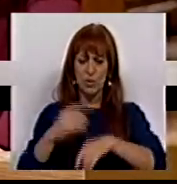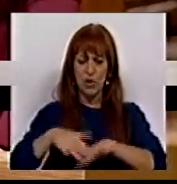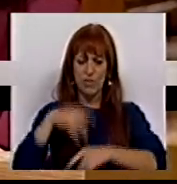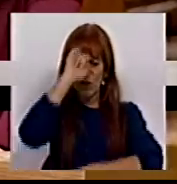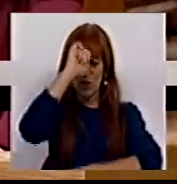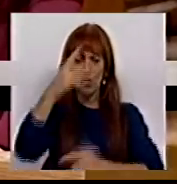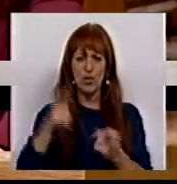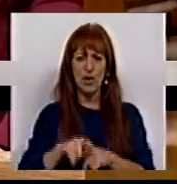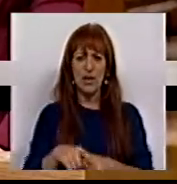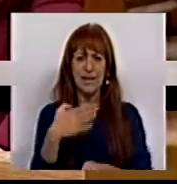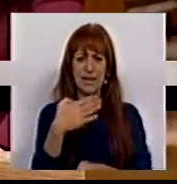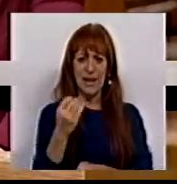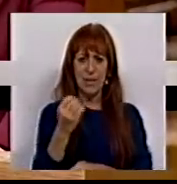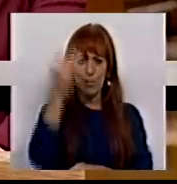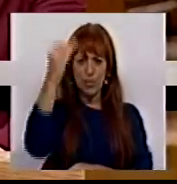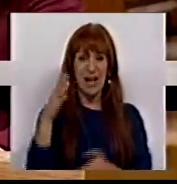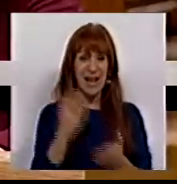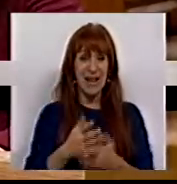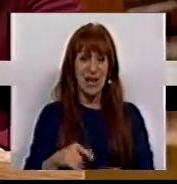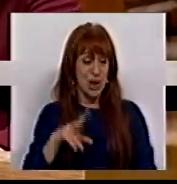de um estágio é de 70%.